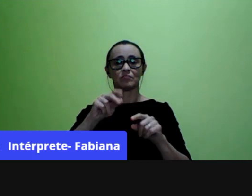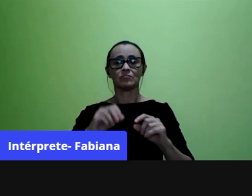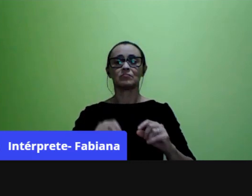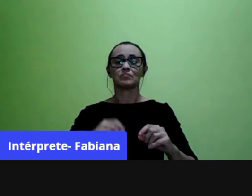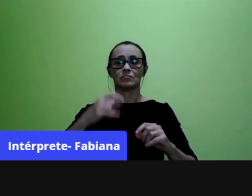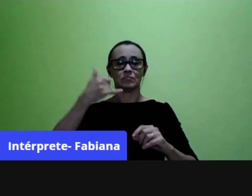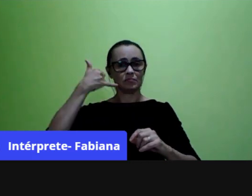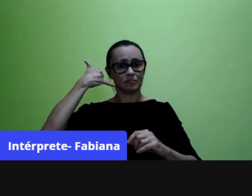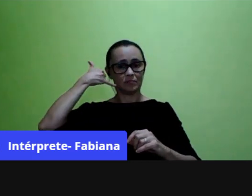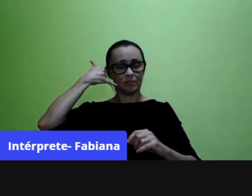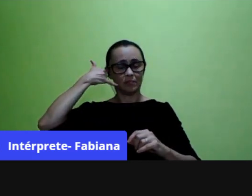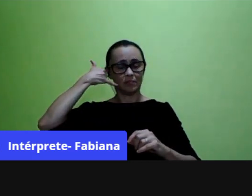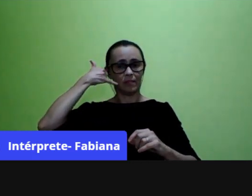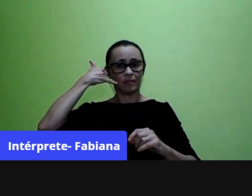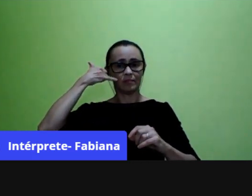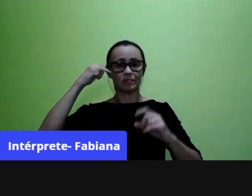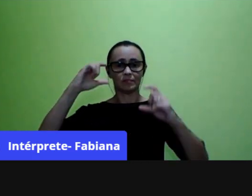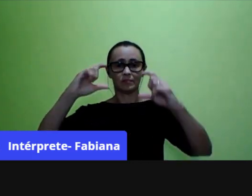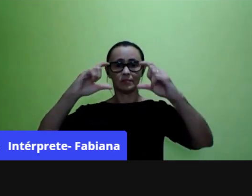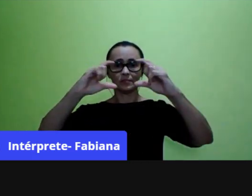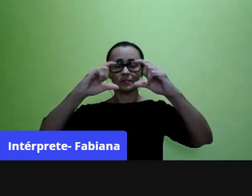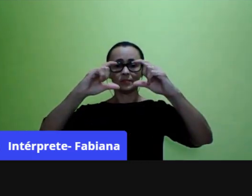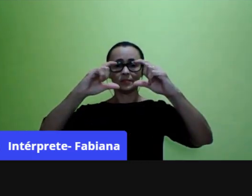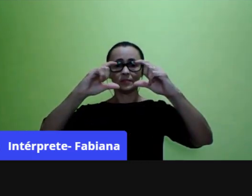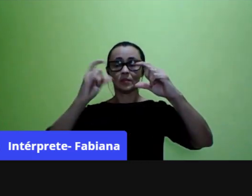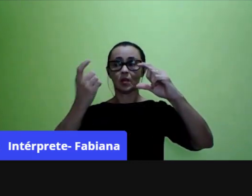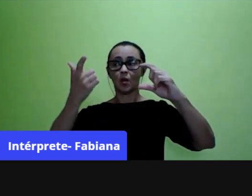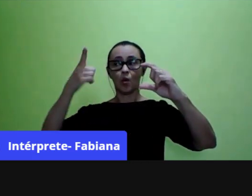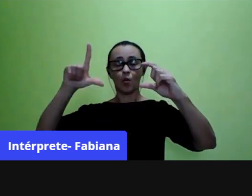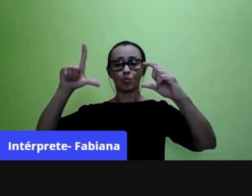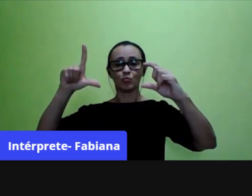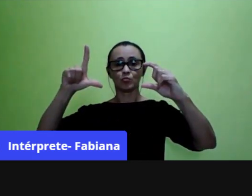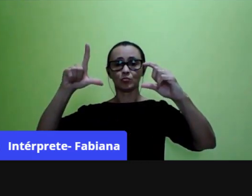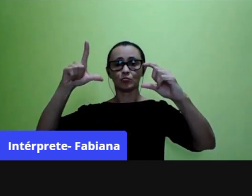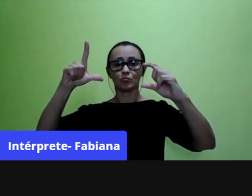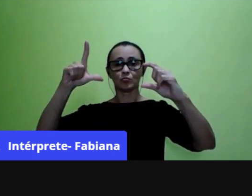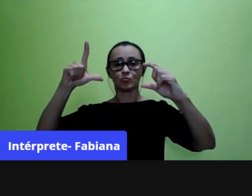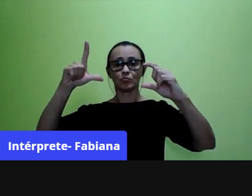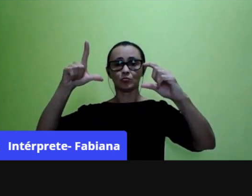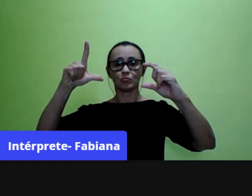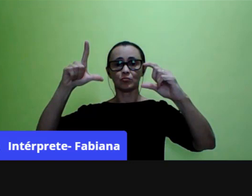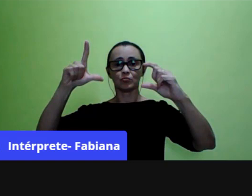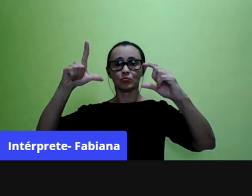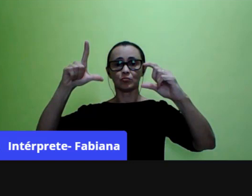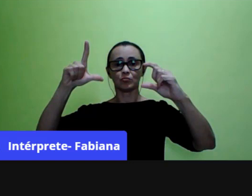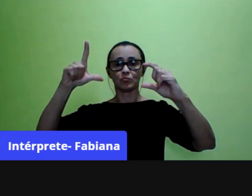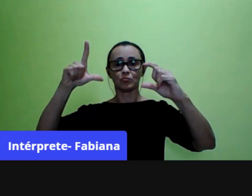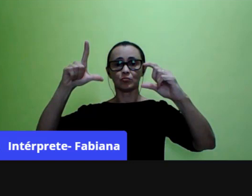a lanterna ligada, a lanterna acesa, voltada para você. Ele também